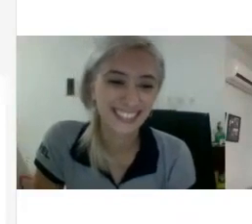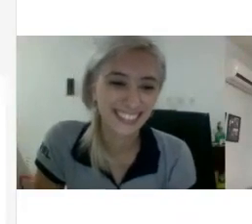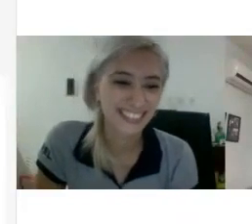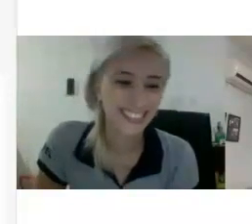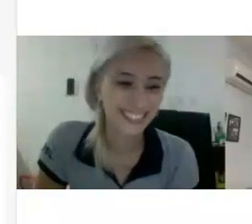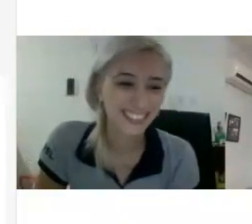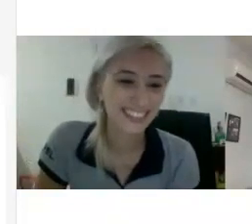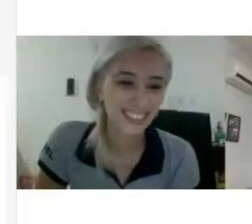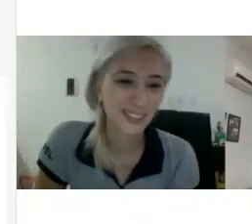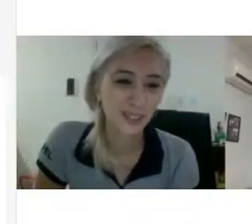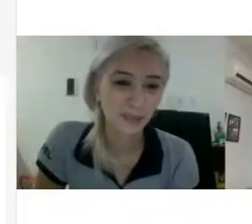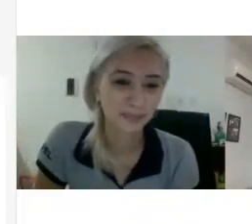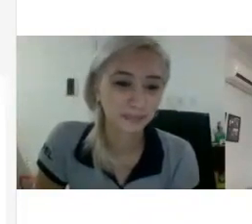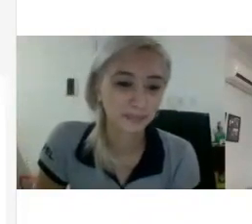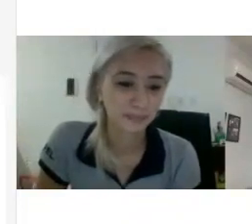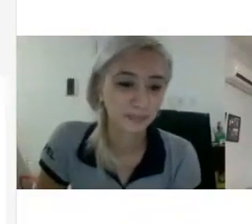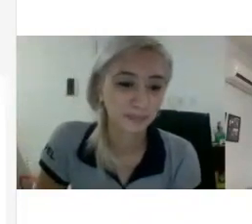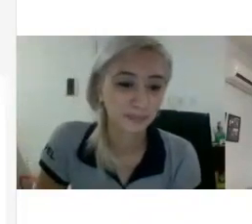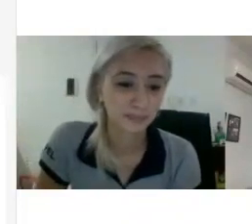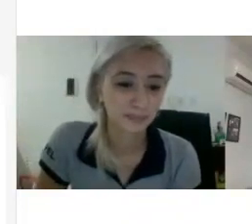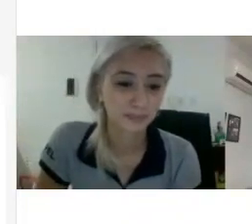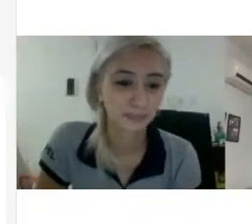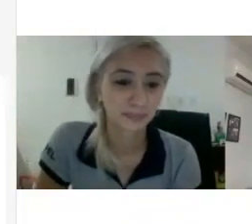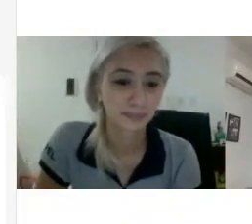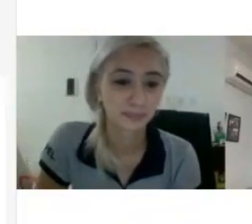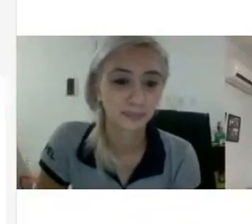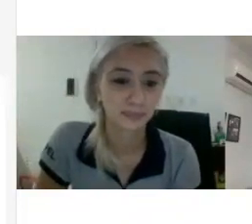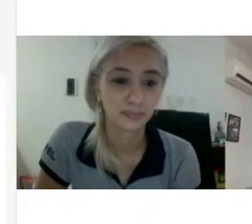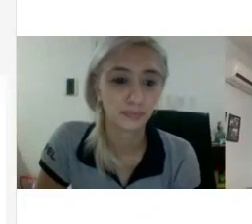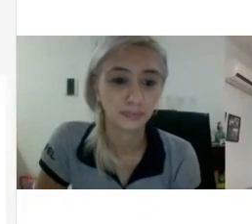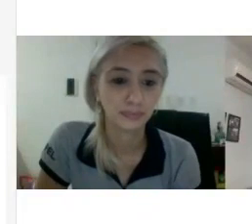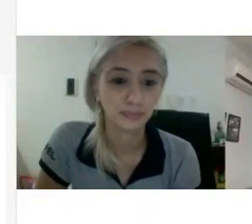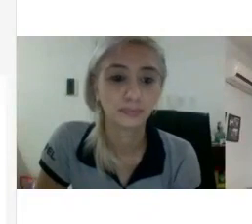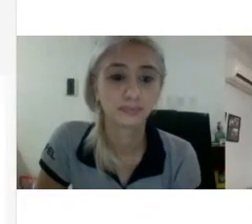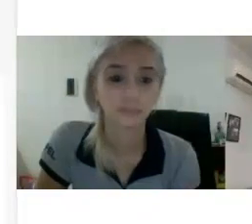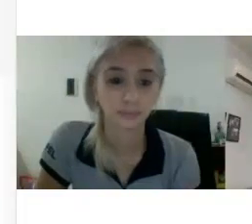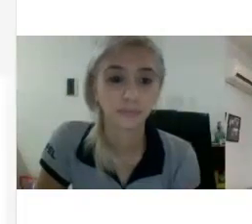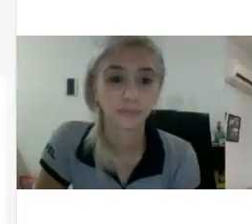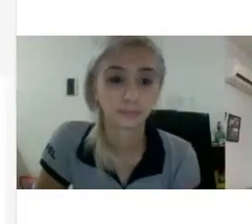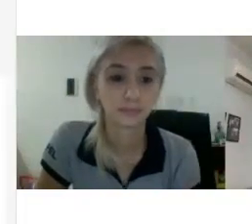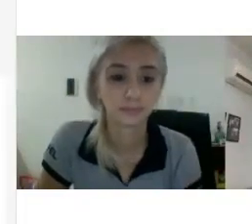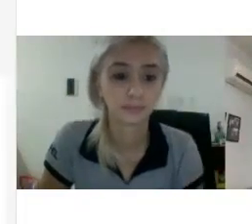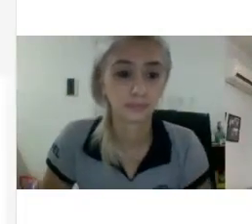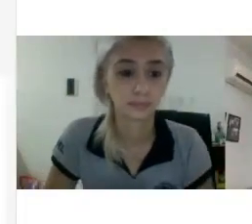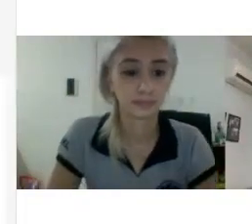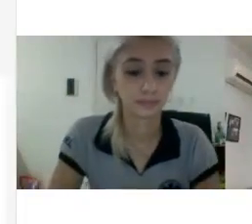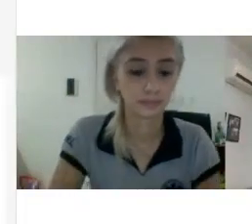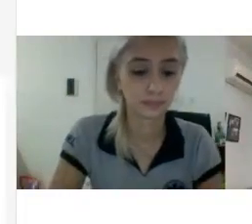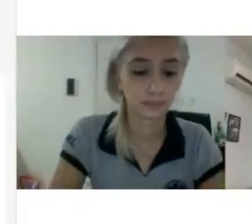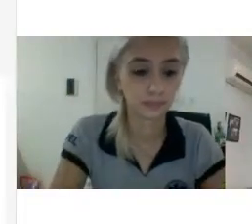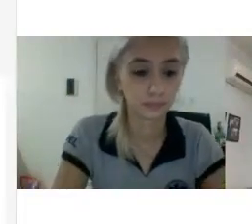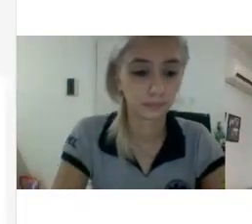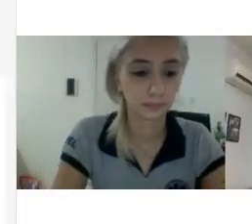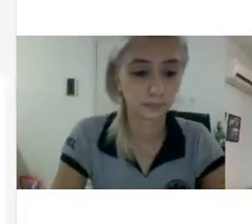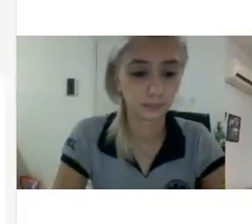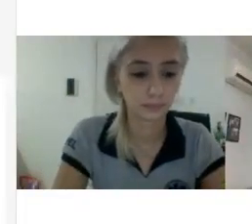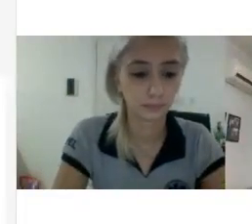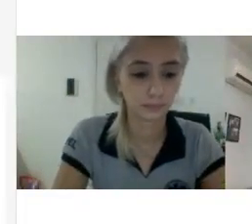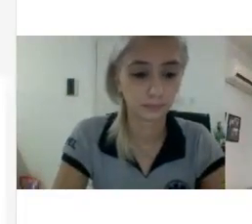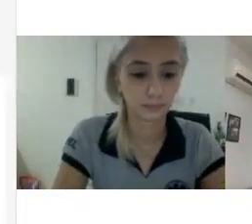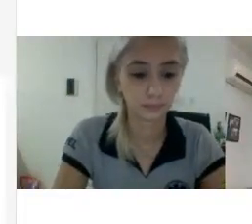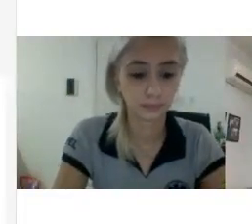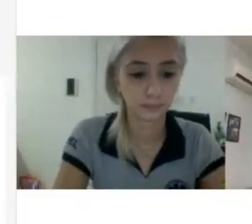né? Mas é importante o documento e vamos seguir em frente, né, gente? Era só um pouco essa ideia. Também posso